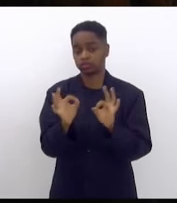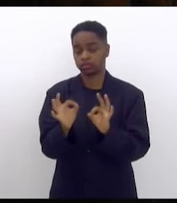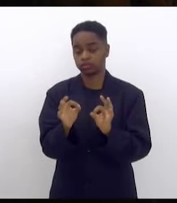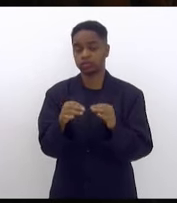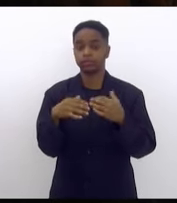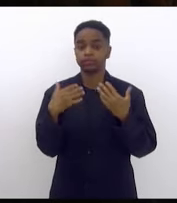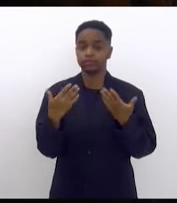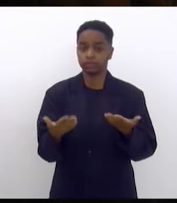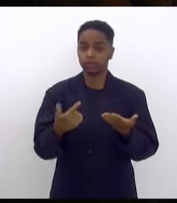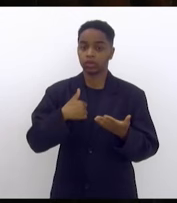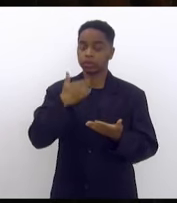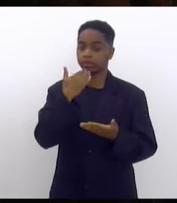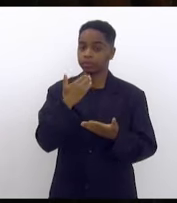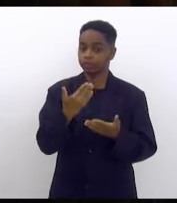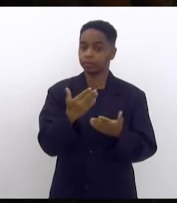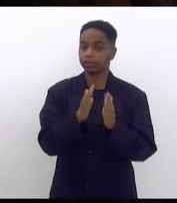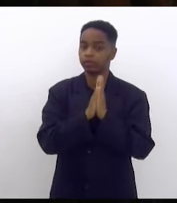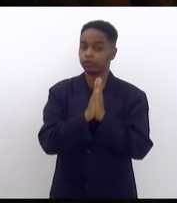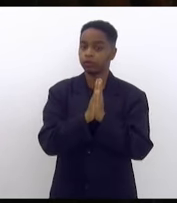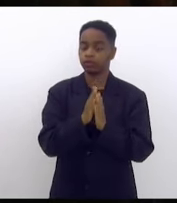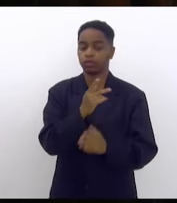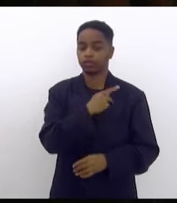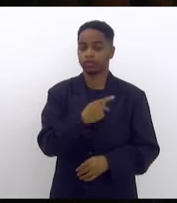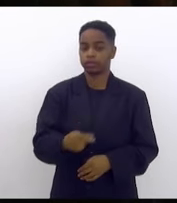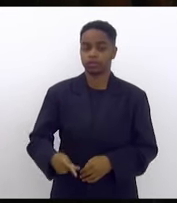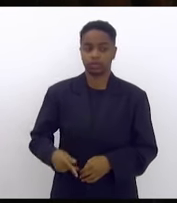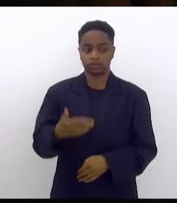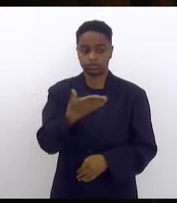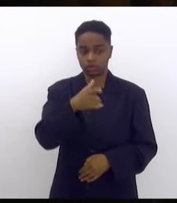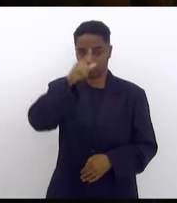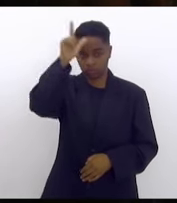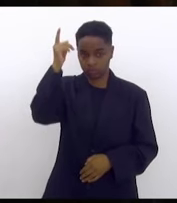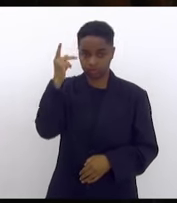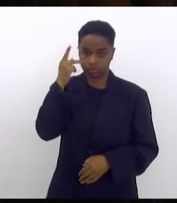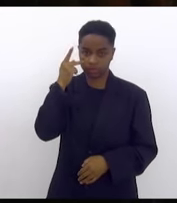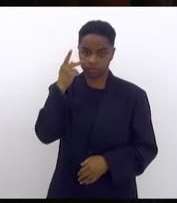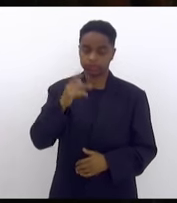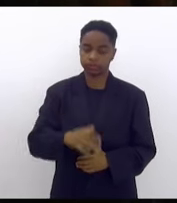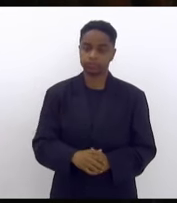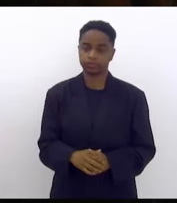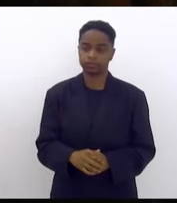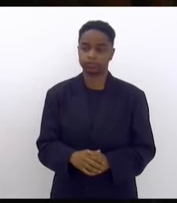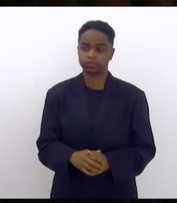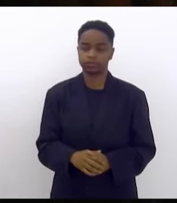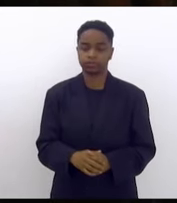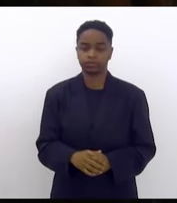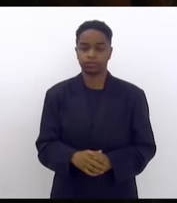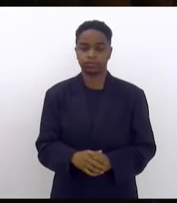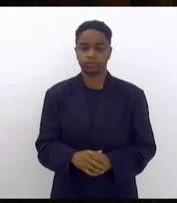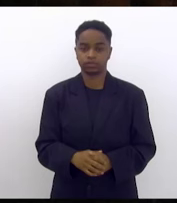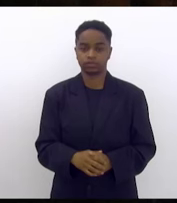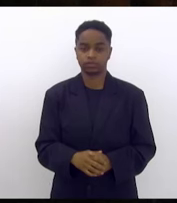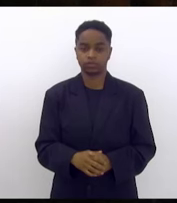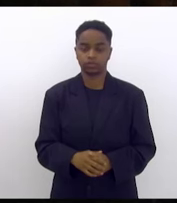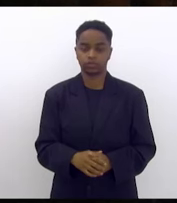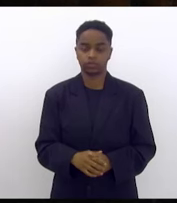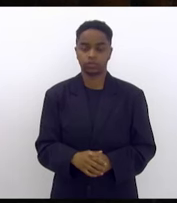apelo, presidente Luiz Paulo Corrêa da Rocha, é para que nós possamos, no Poder